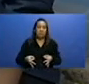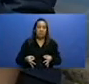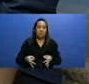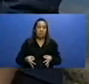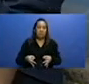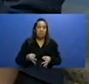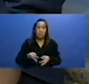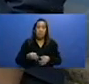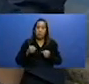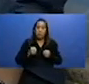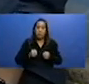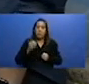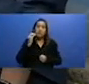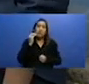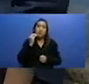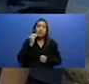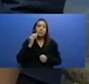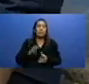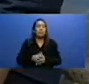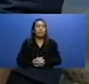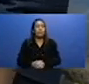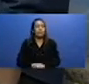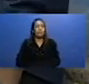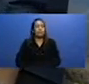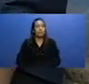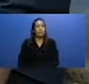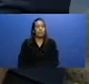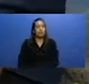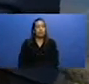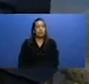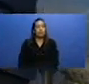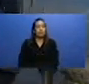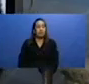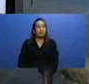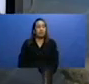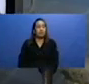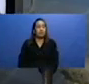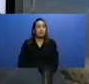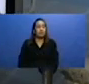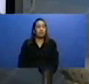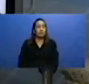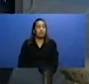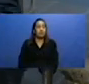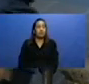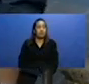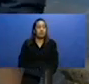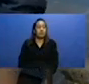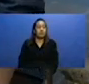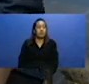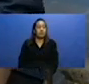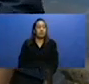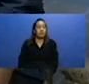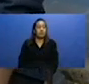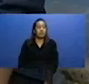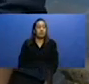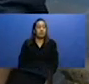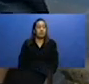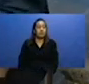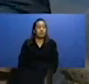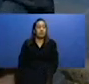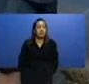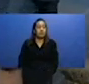a possibilidade, existe sim, vírgula. Mas, como ela não ligou, pode ser que não